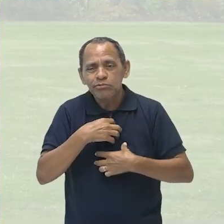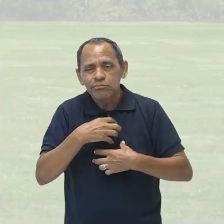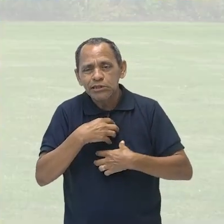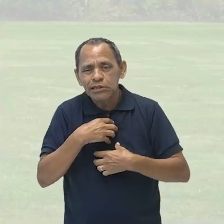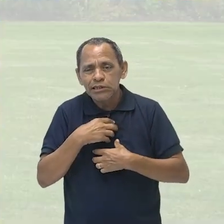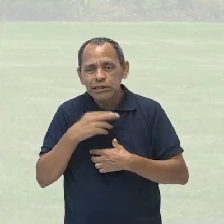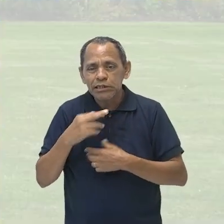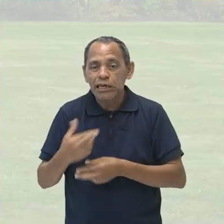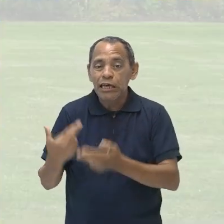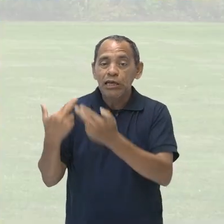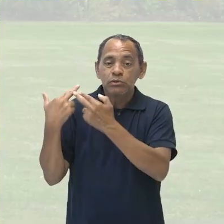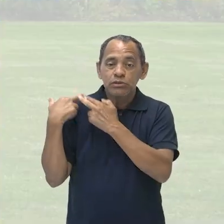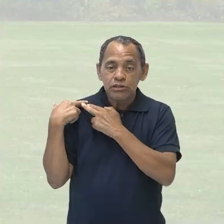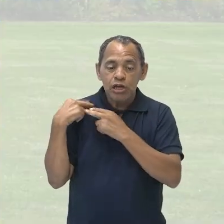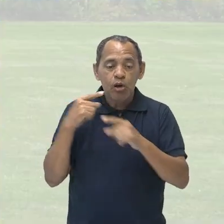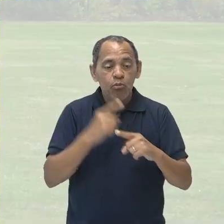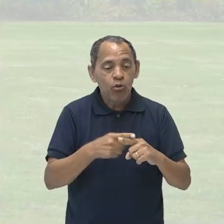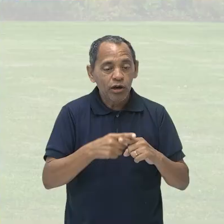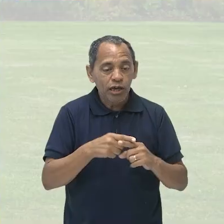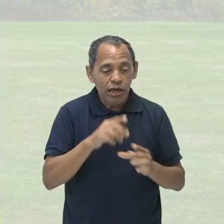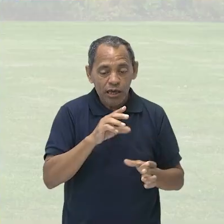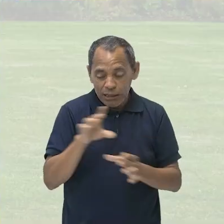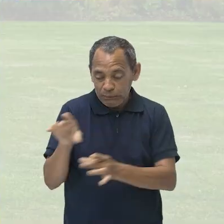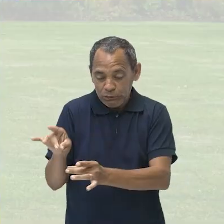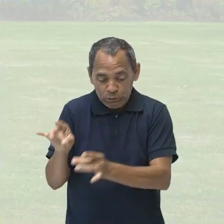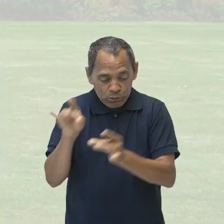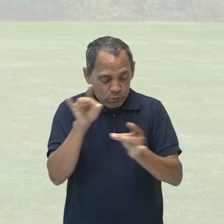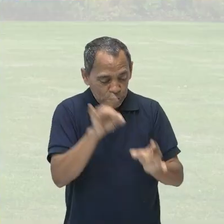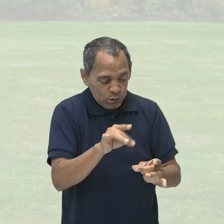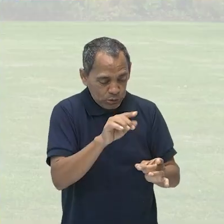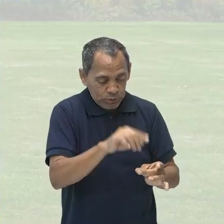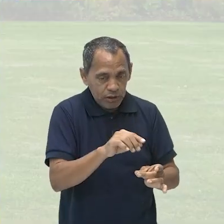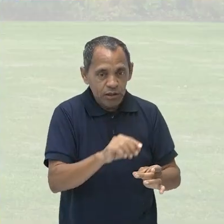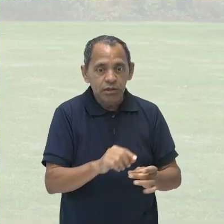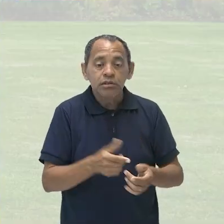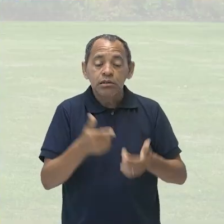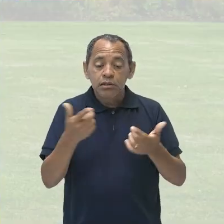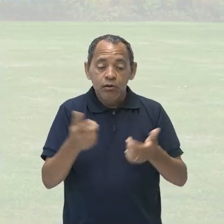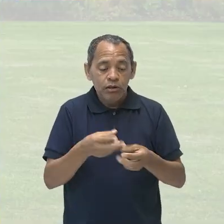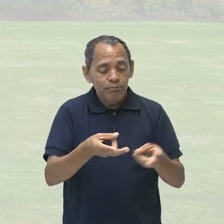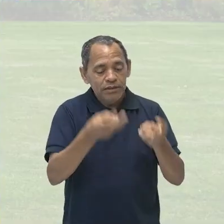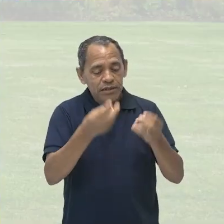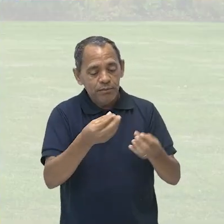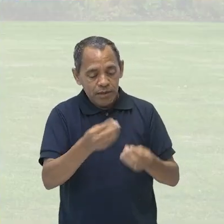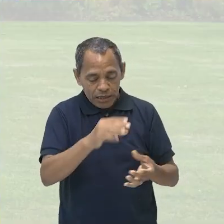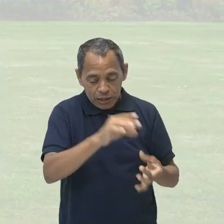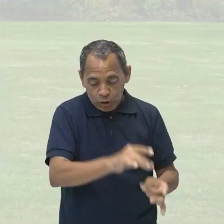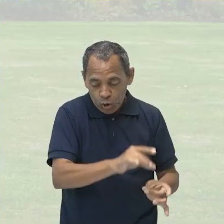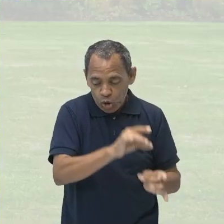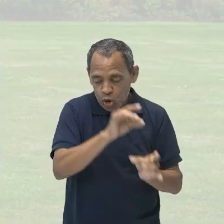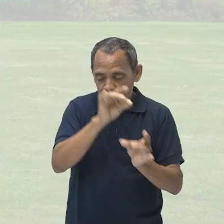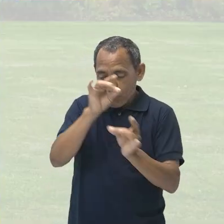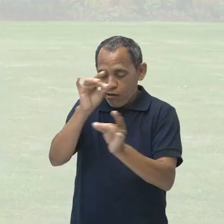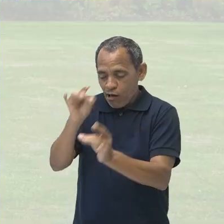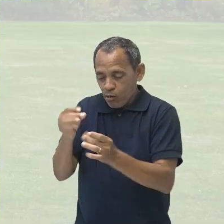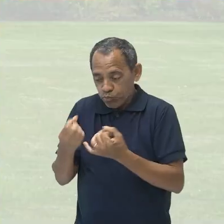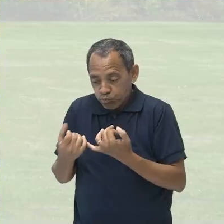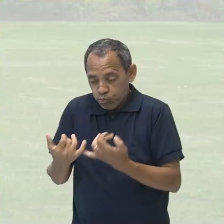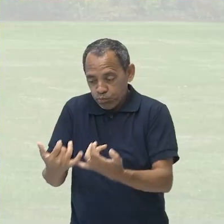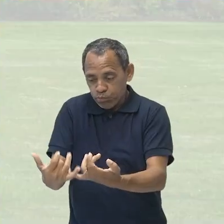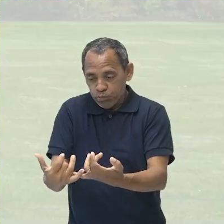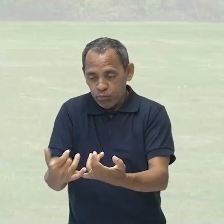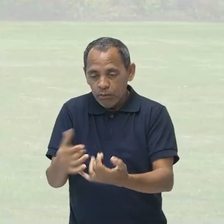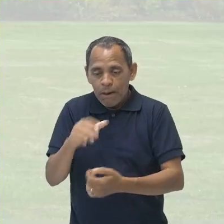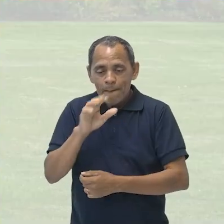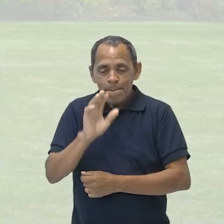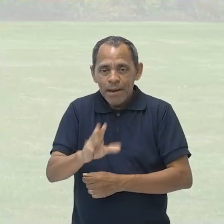ele retirou do seu ambiente natural, ele resolve restituí-la ao seu ambiente. Mas aí, olhem só